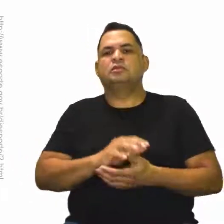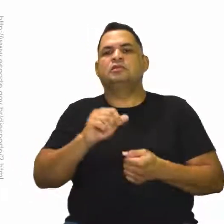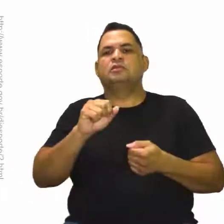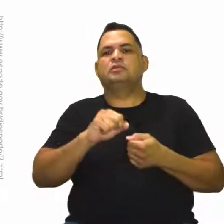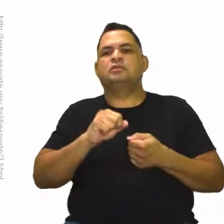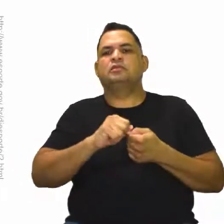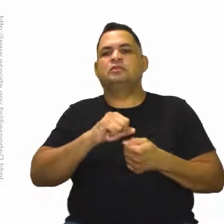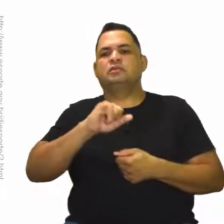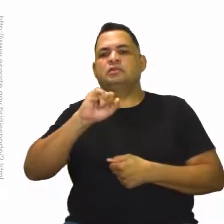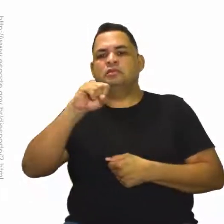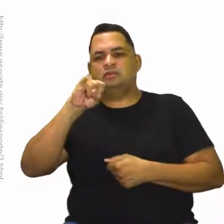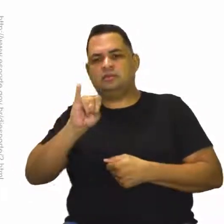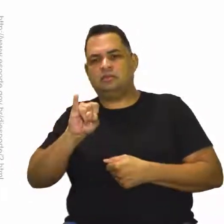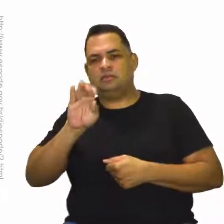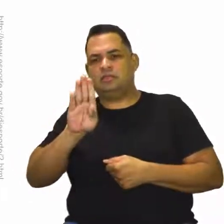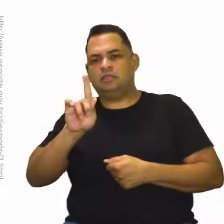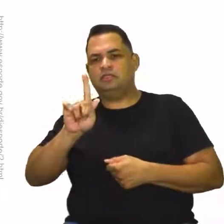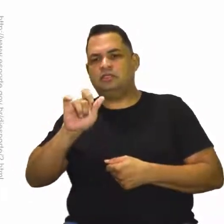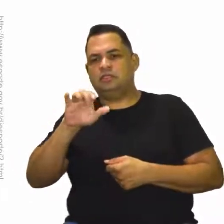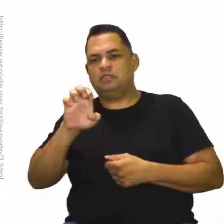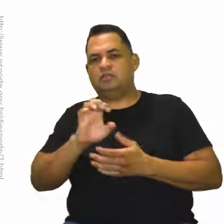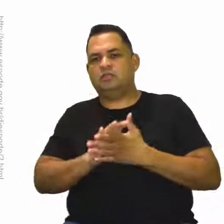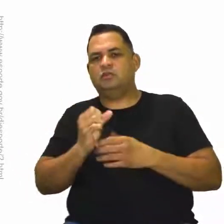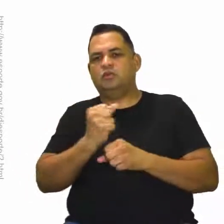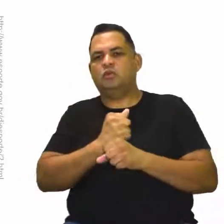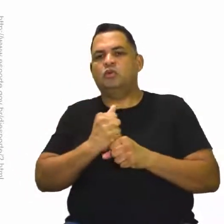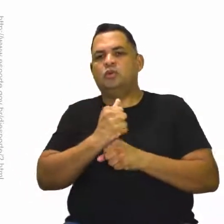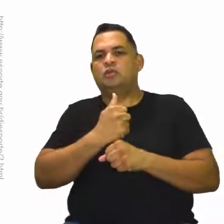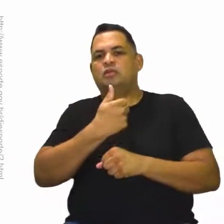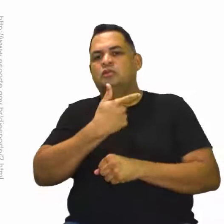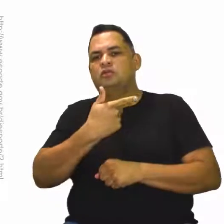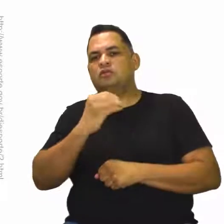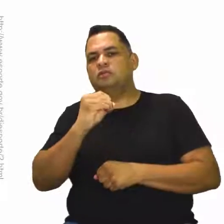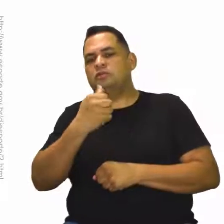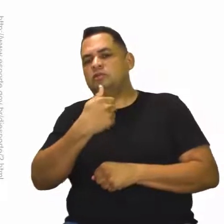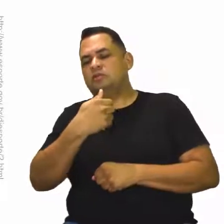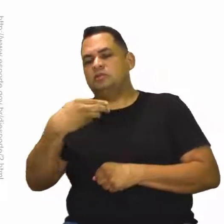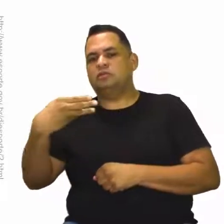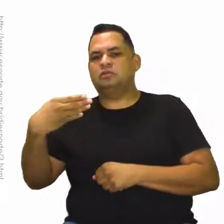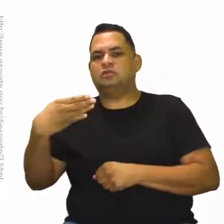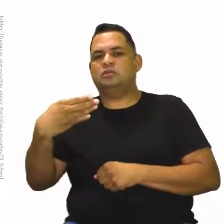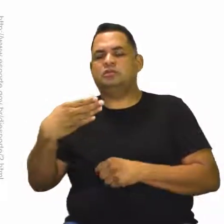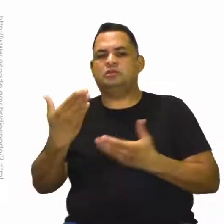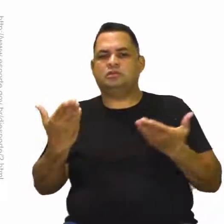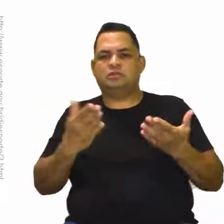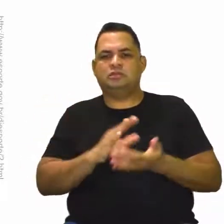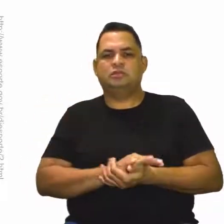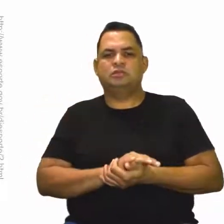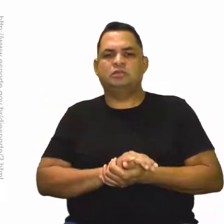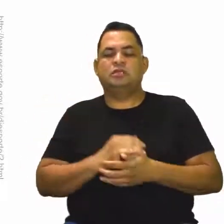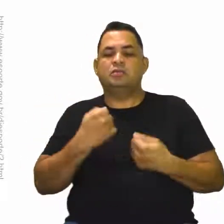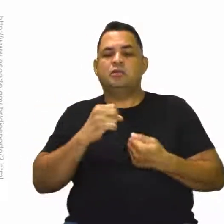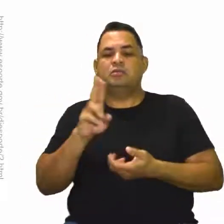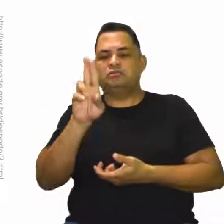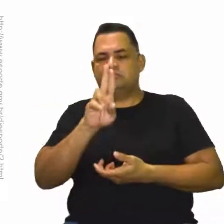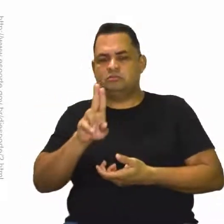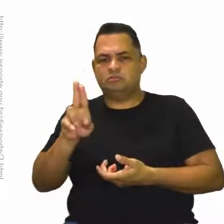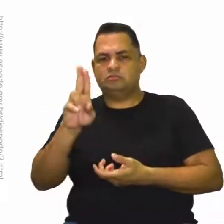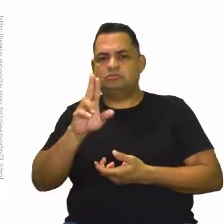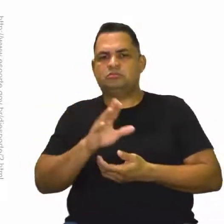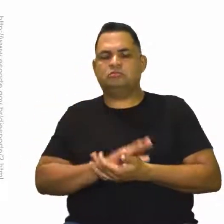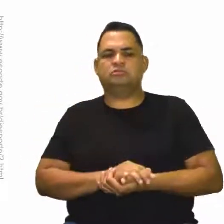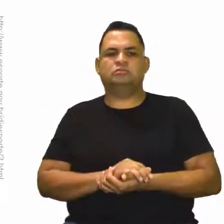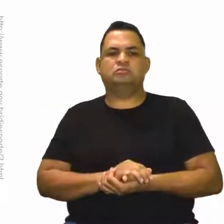Realizada aí pelo IBGE em 2013. Nossa, prof, já faz um tempinho, mas é bom para a gente utilizar, né, para a